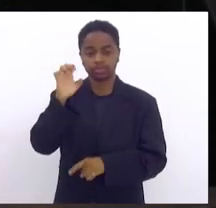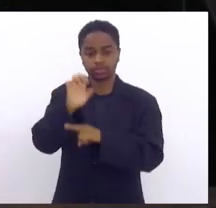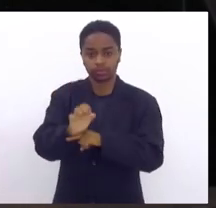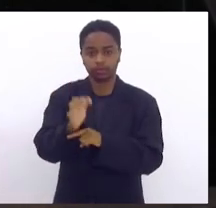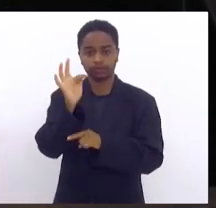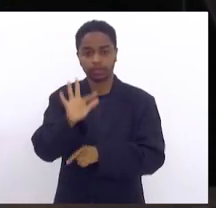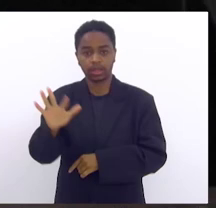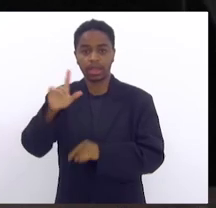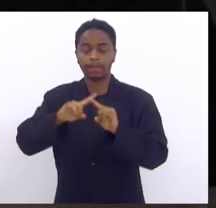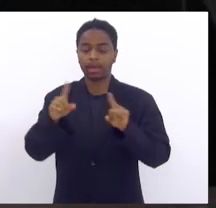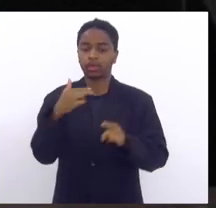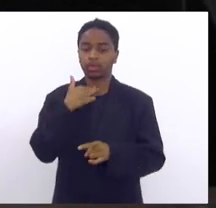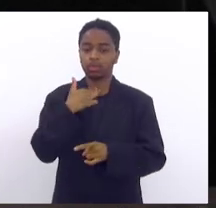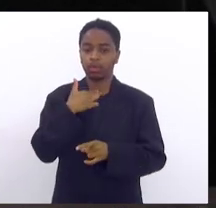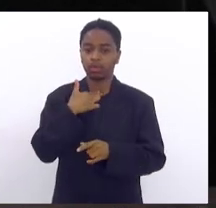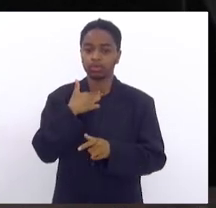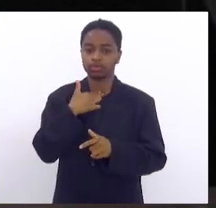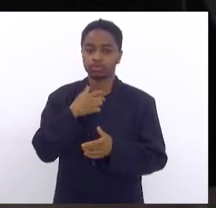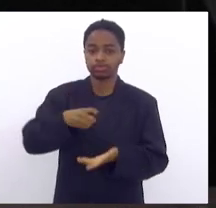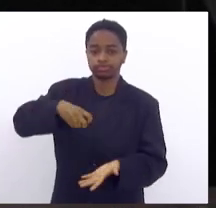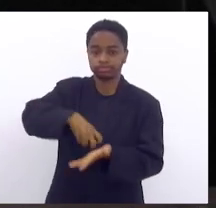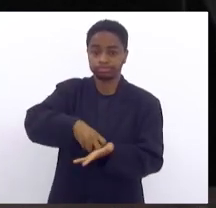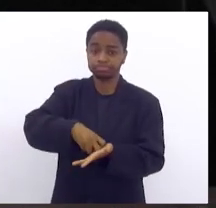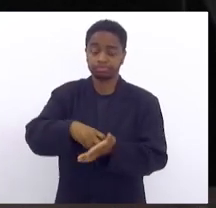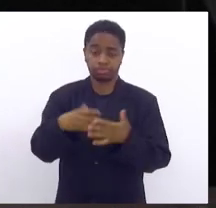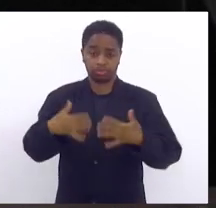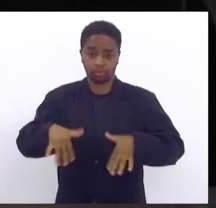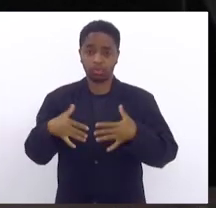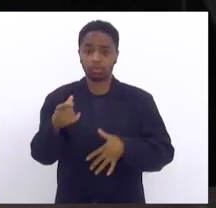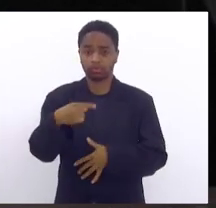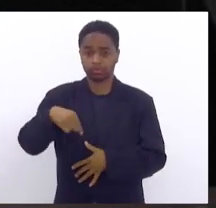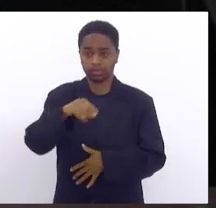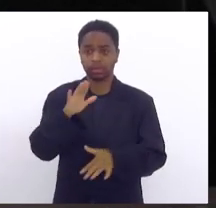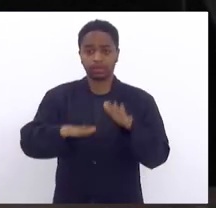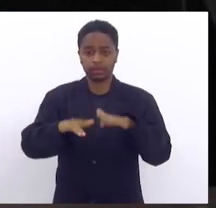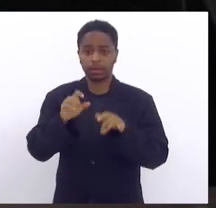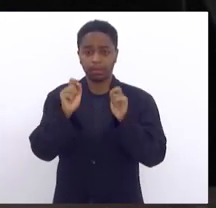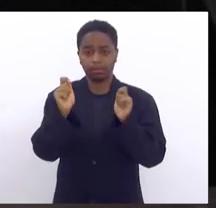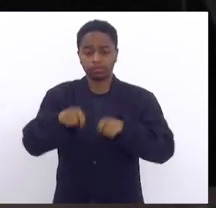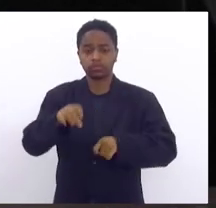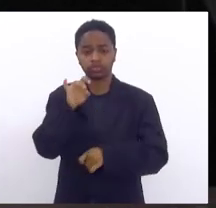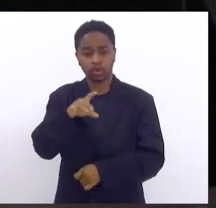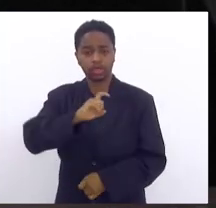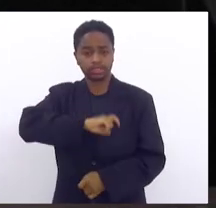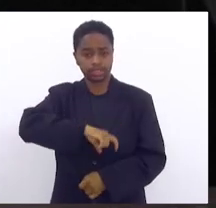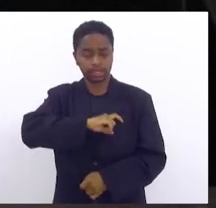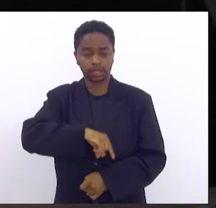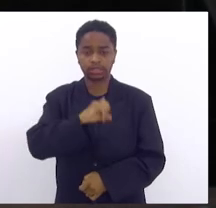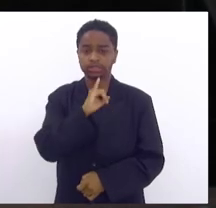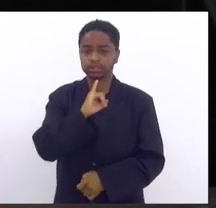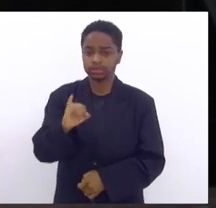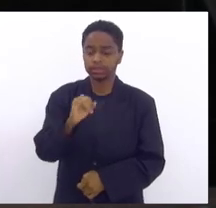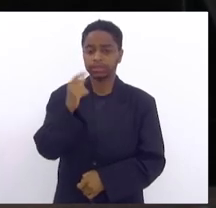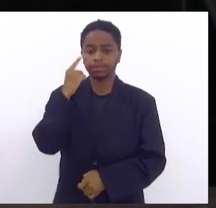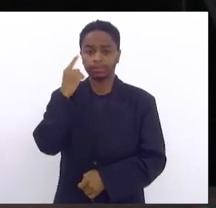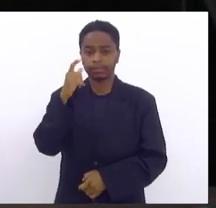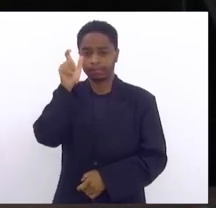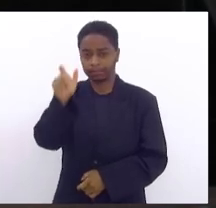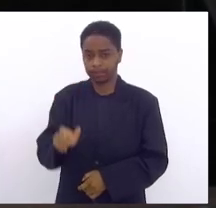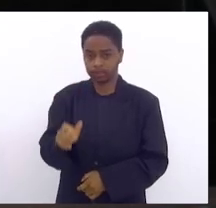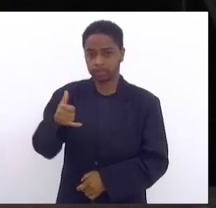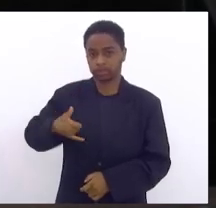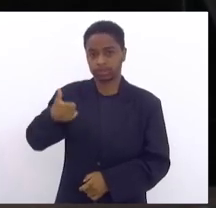podem responder pelos seus atos. Incrível. Vocês só podem estar de sacanagem considerar que uma pessoa